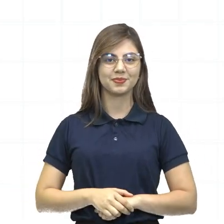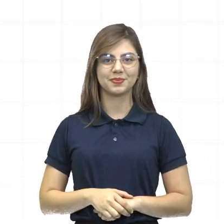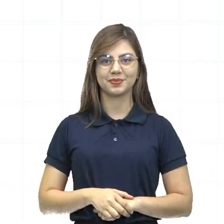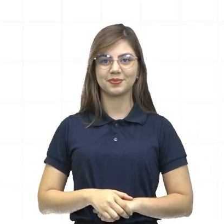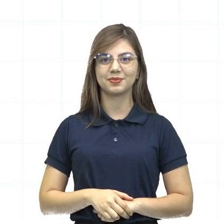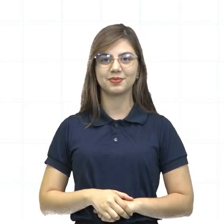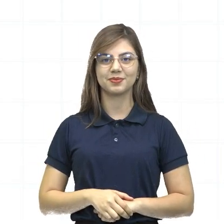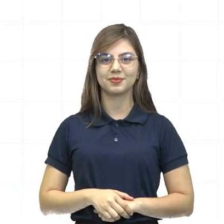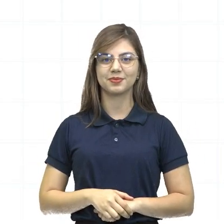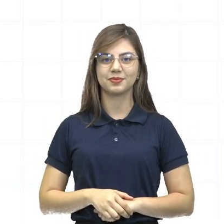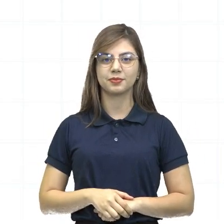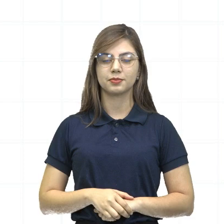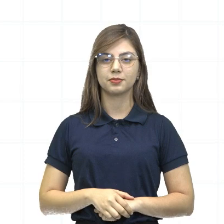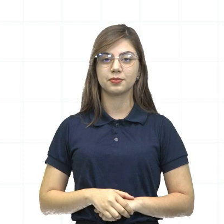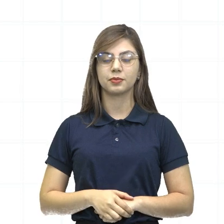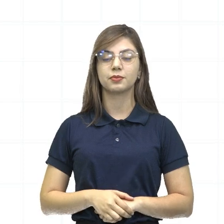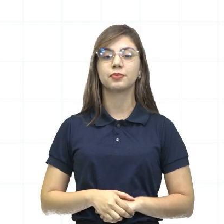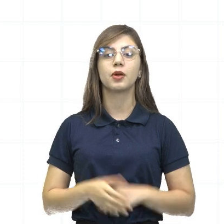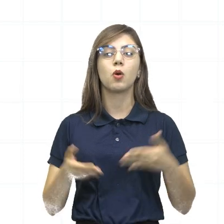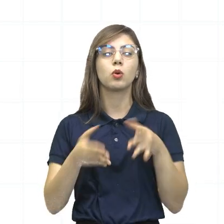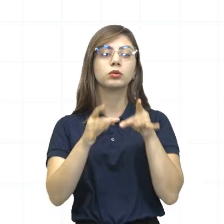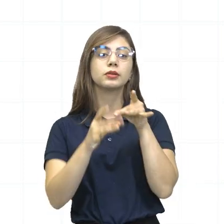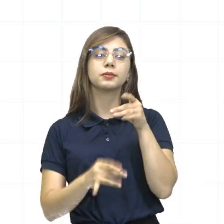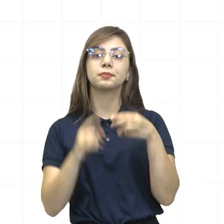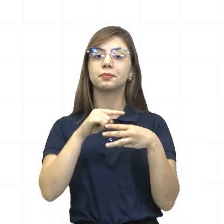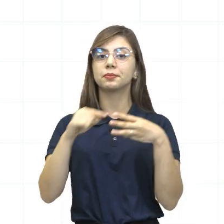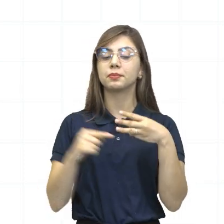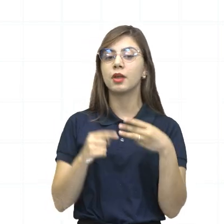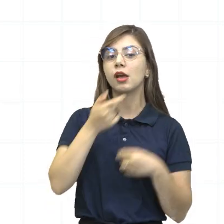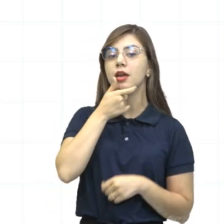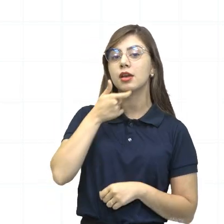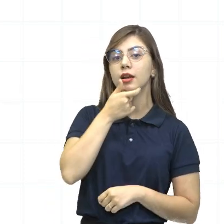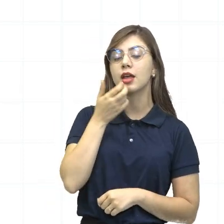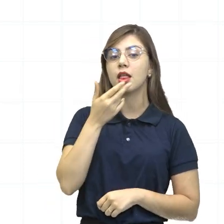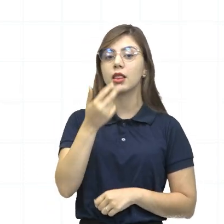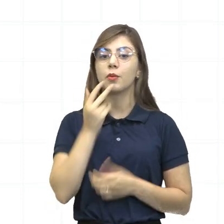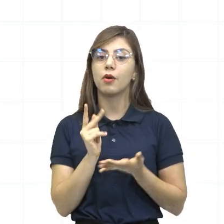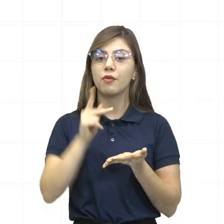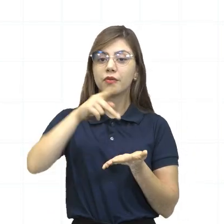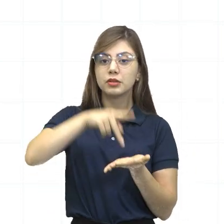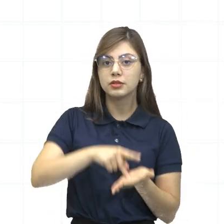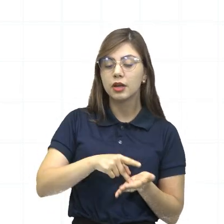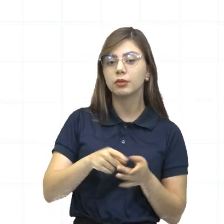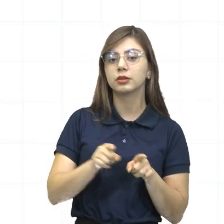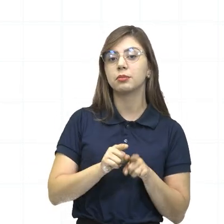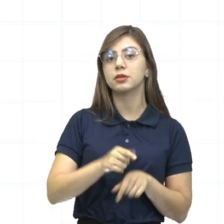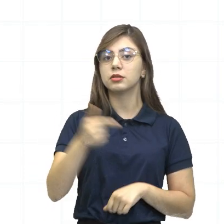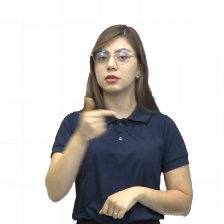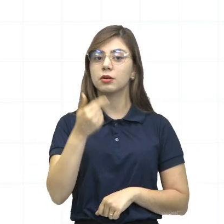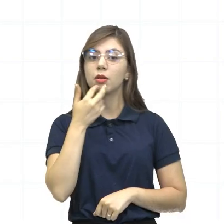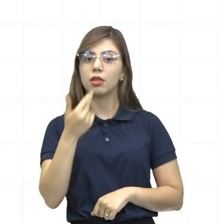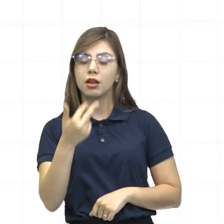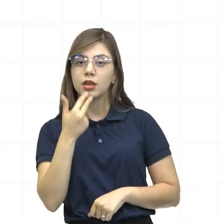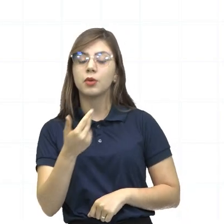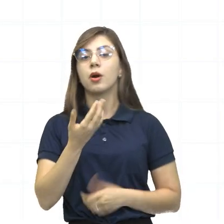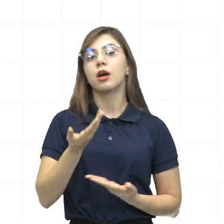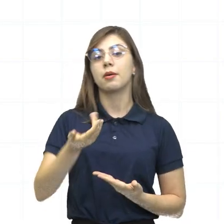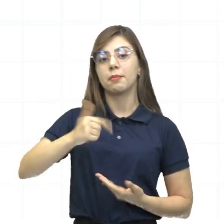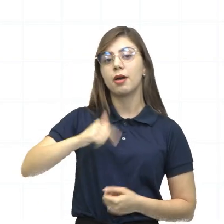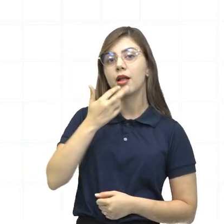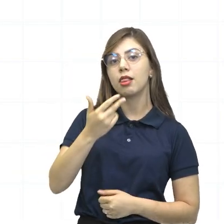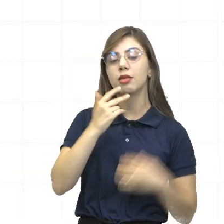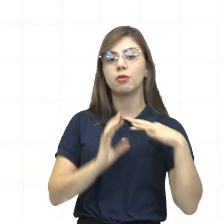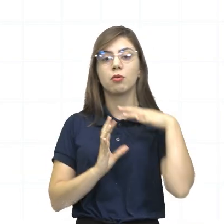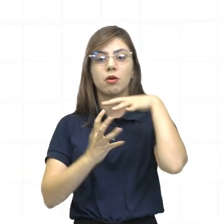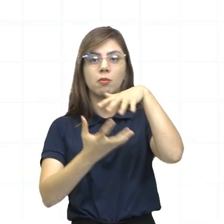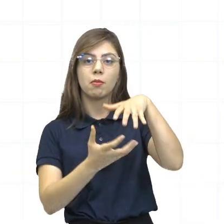contemporânea. O detalhamento é inglês como língua oficial, como segunda língua, língua franca, em diferentes